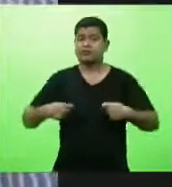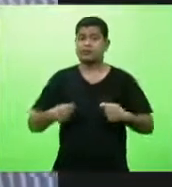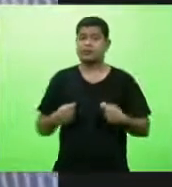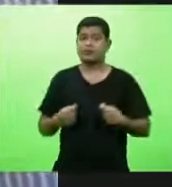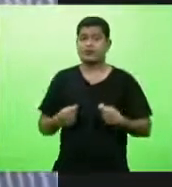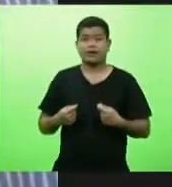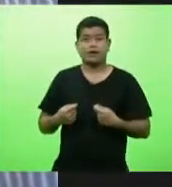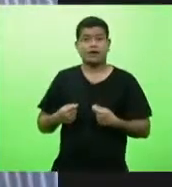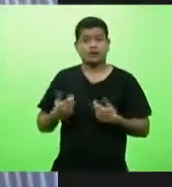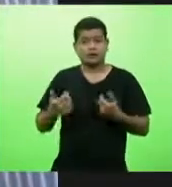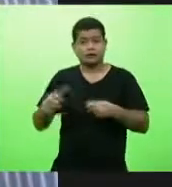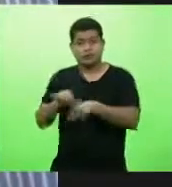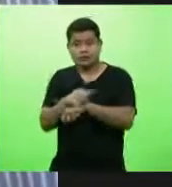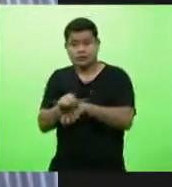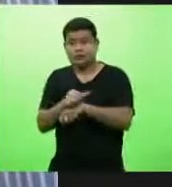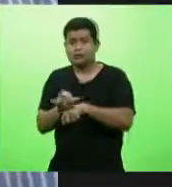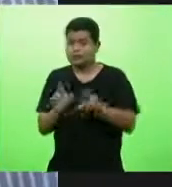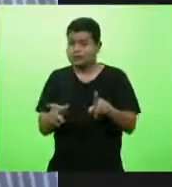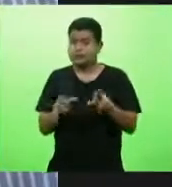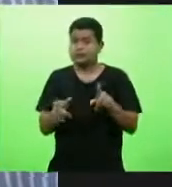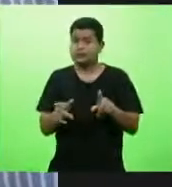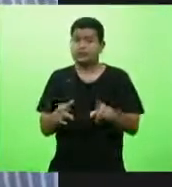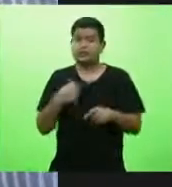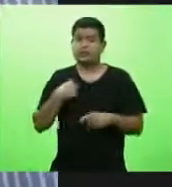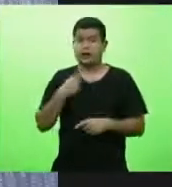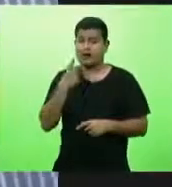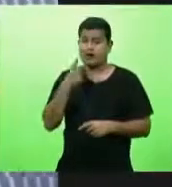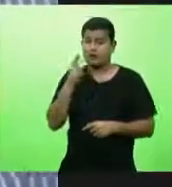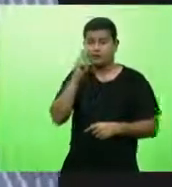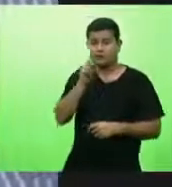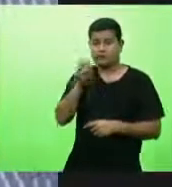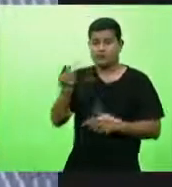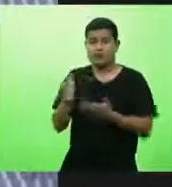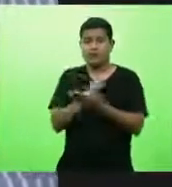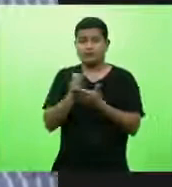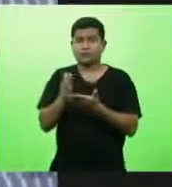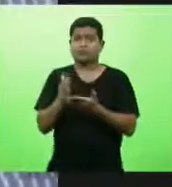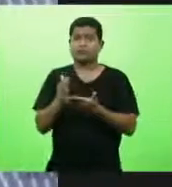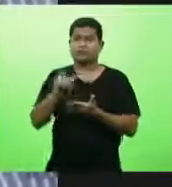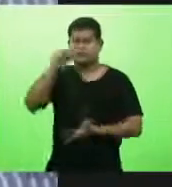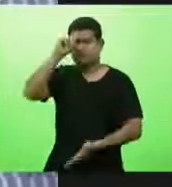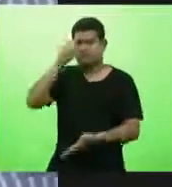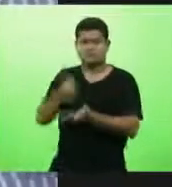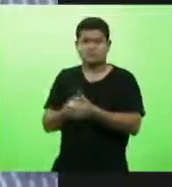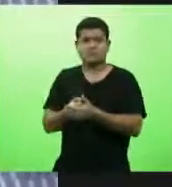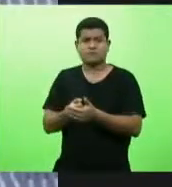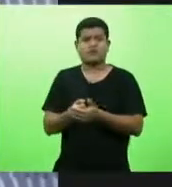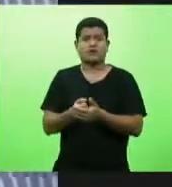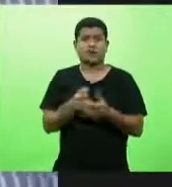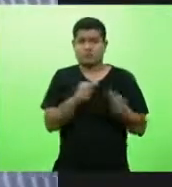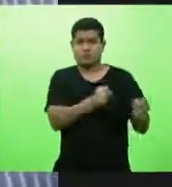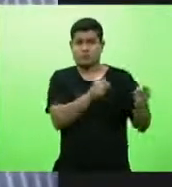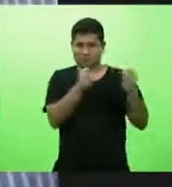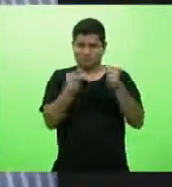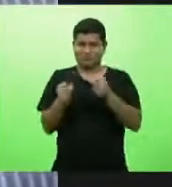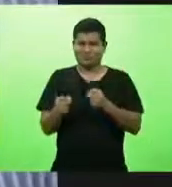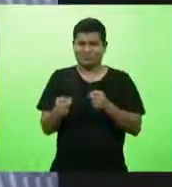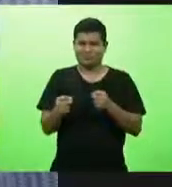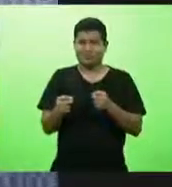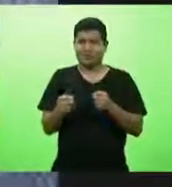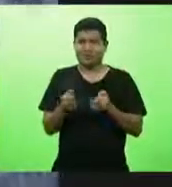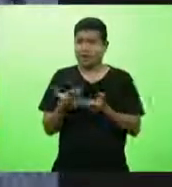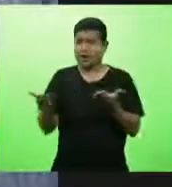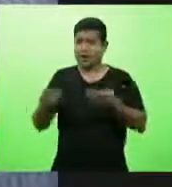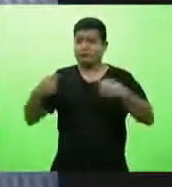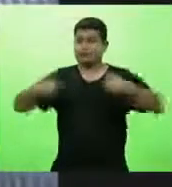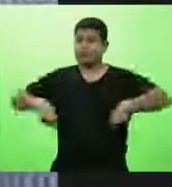vejo a tomada de posição de alguns poderes, eu vejo que precisa fazer